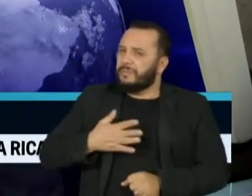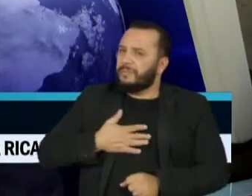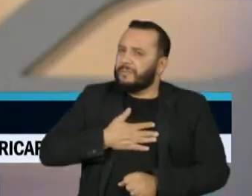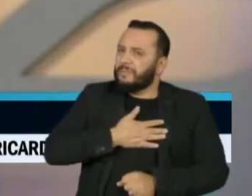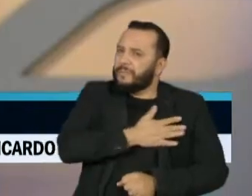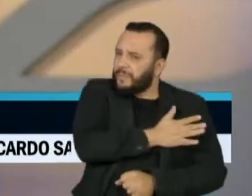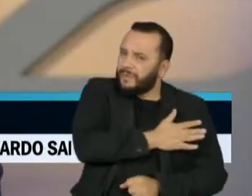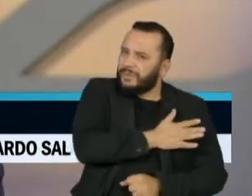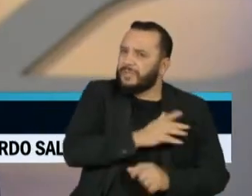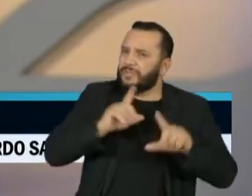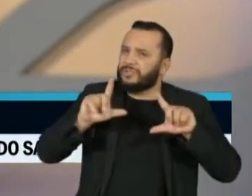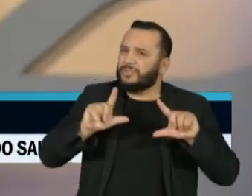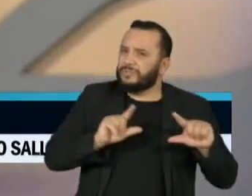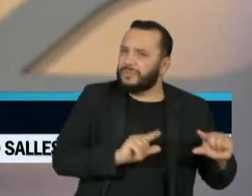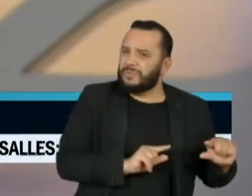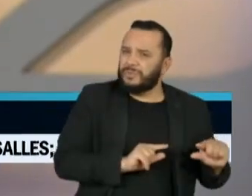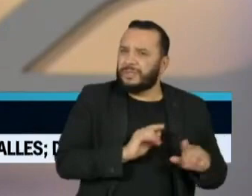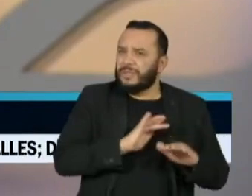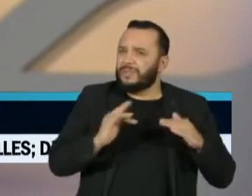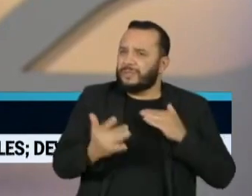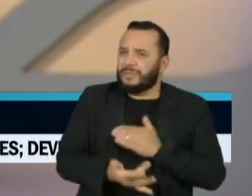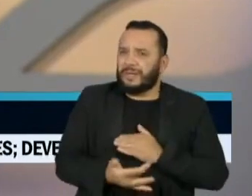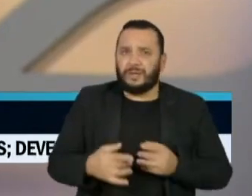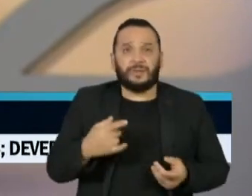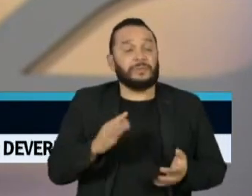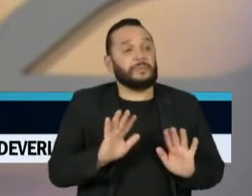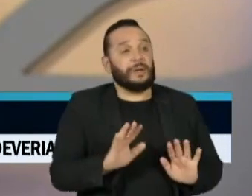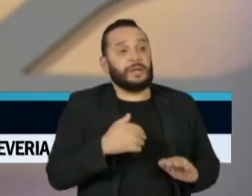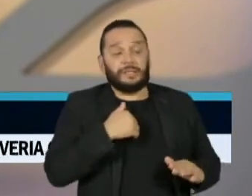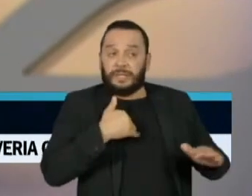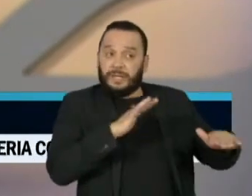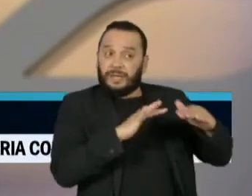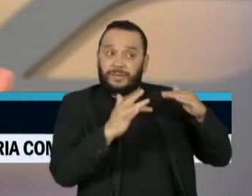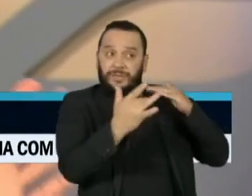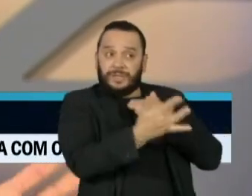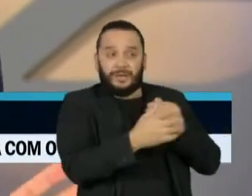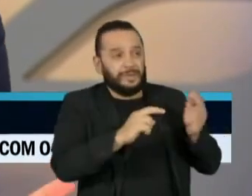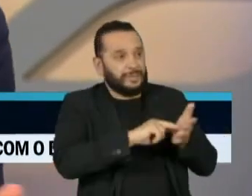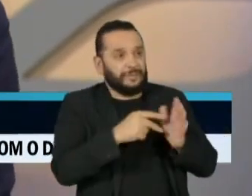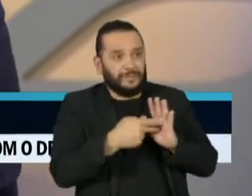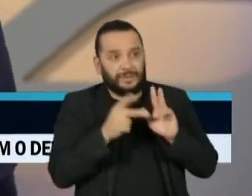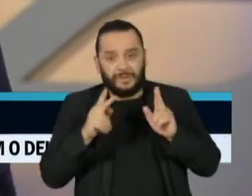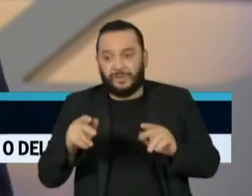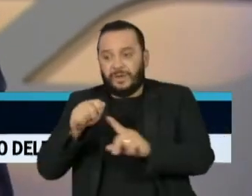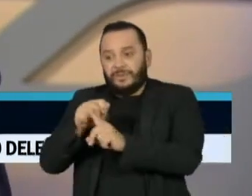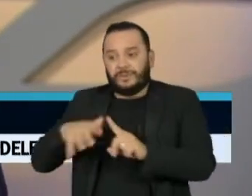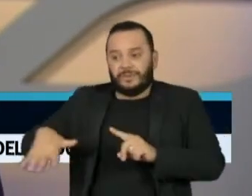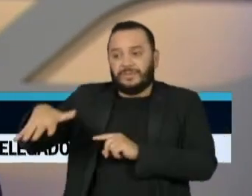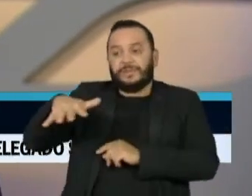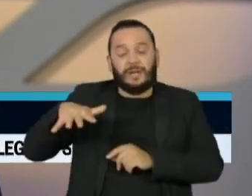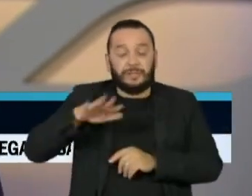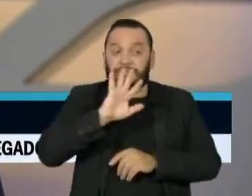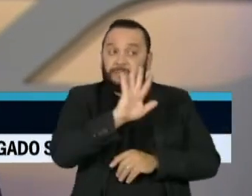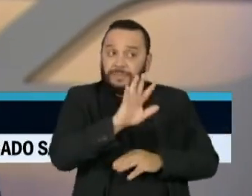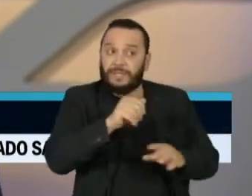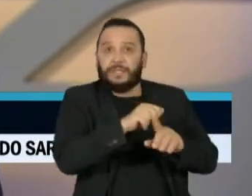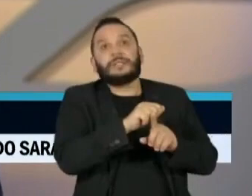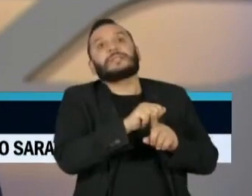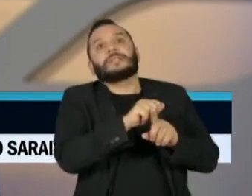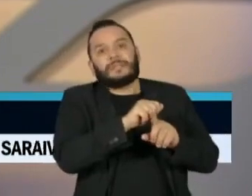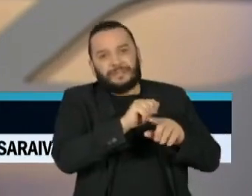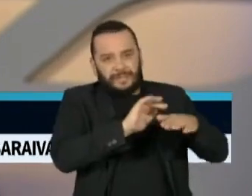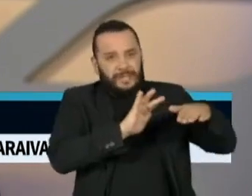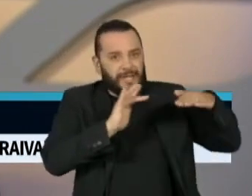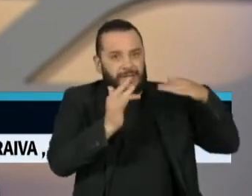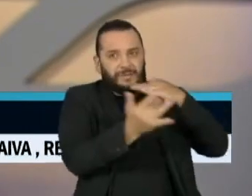sociais? Eu acho que as redes sociais são um reflexo da nossa sociedade como um todo. É claro que você já ouviu isso, mas que as redes sociais ficaram muito claras